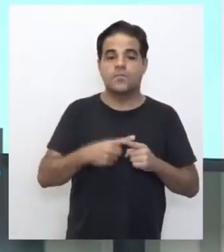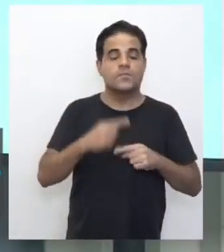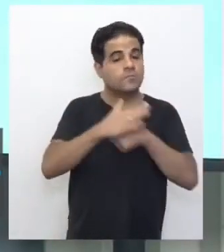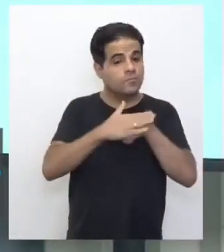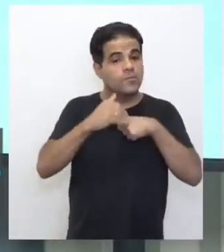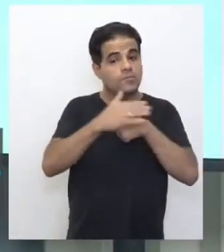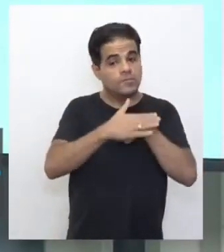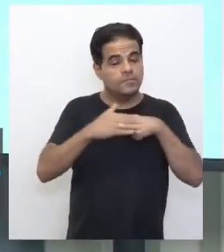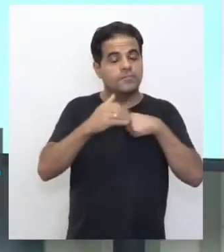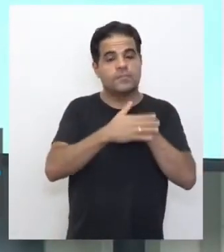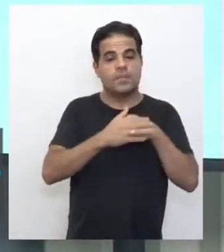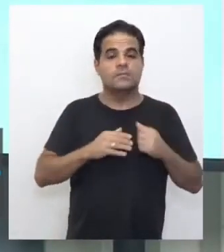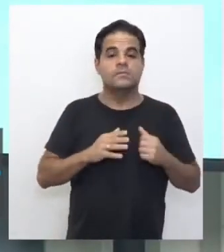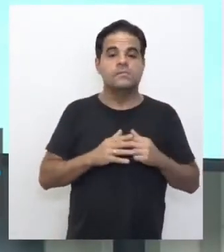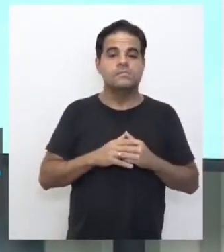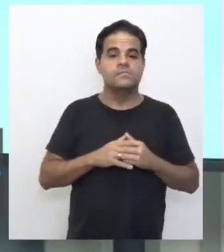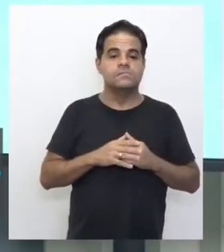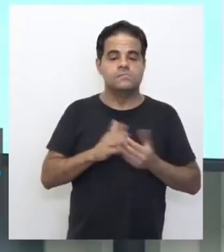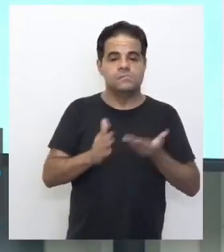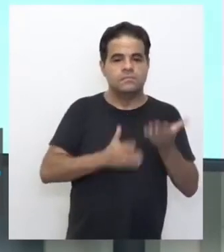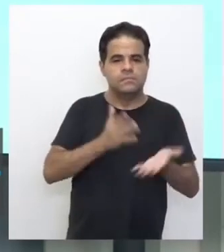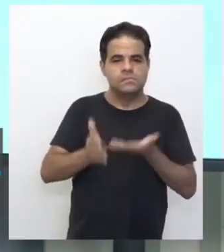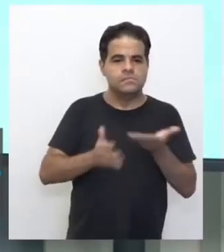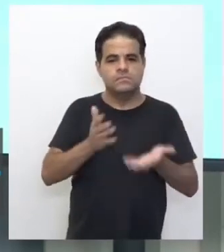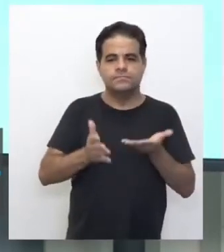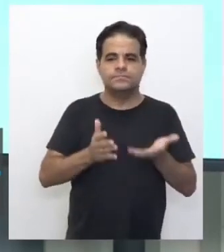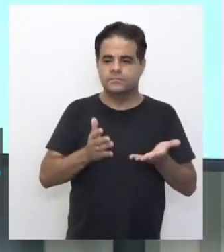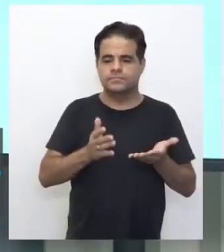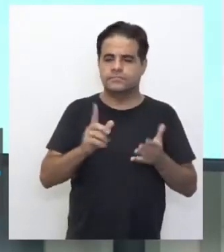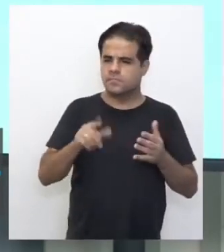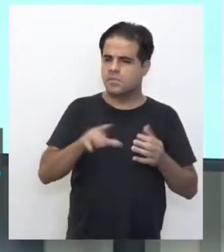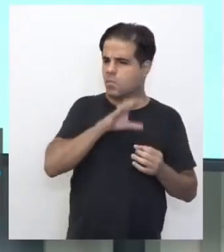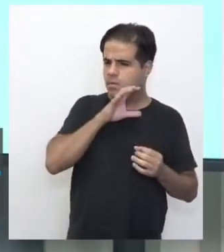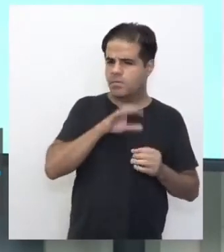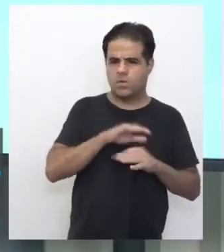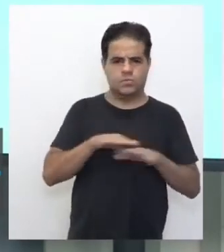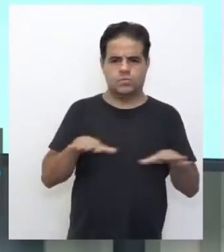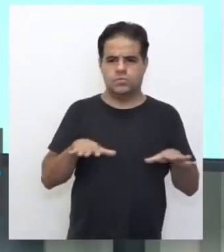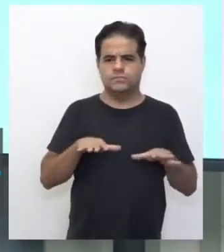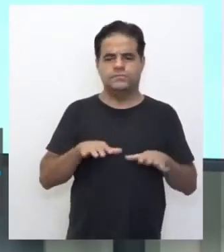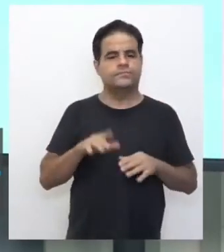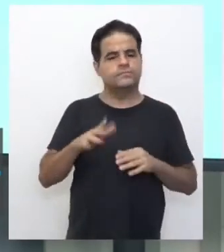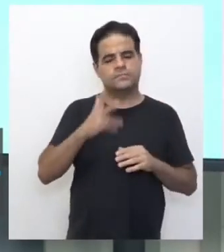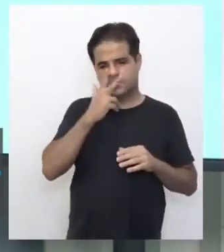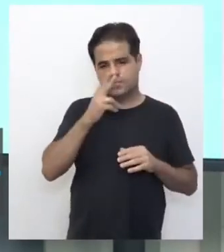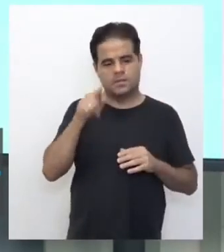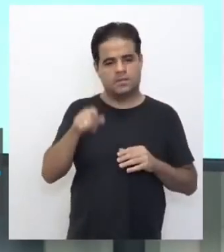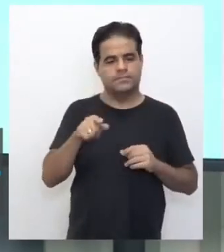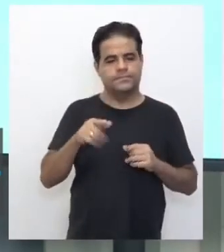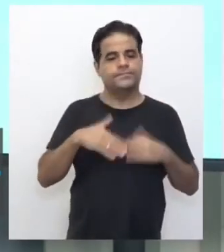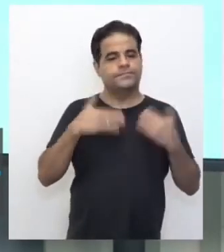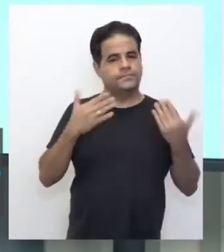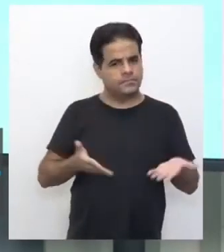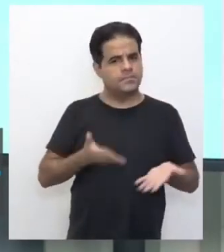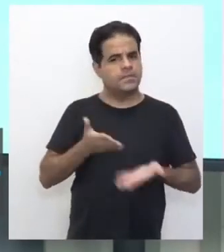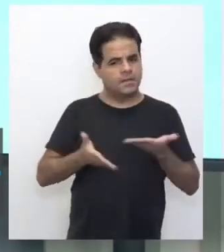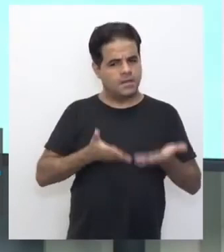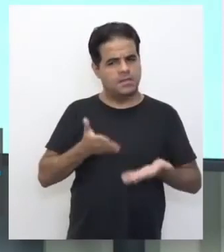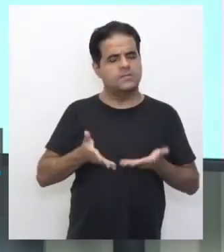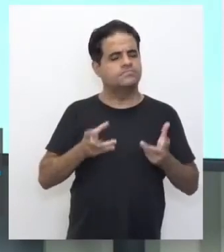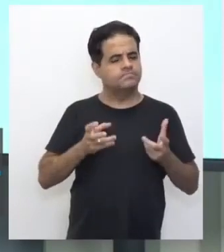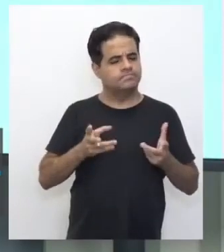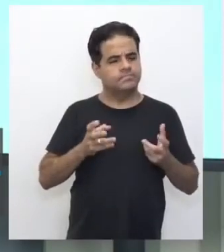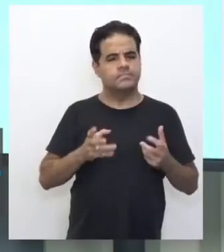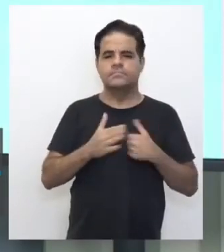carinho. Não trata daquela forma muito, é um animal só, um animal que vocês acham por aí. Não, você percebe que trata com